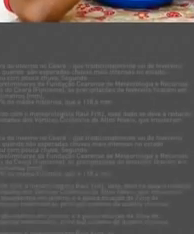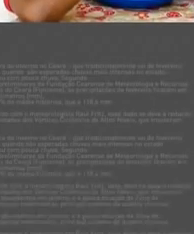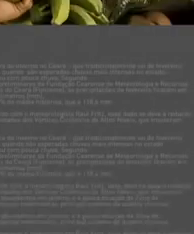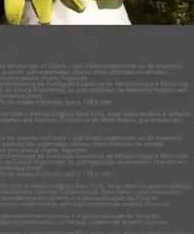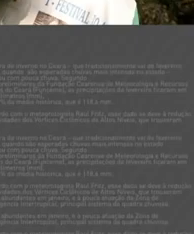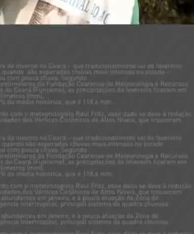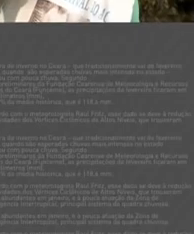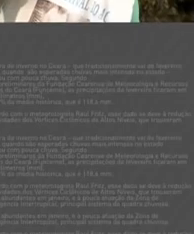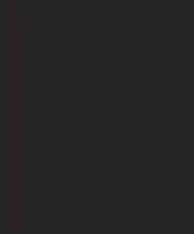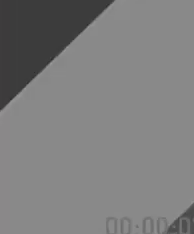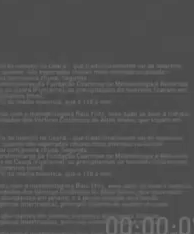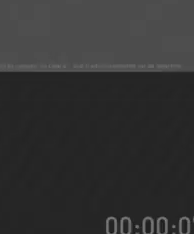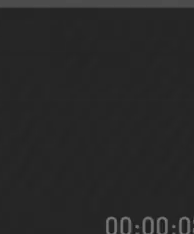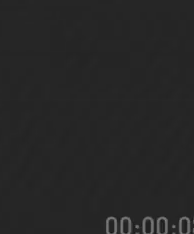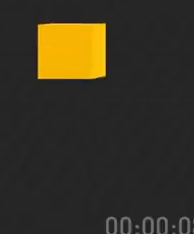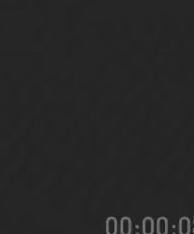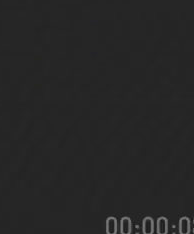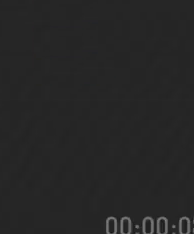w